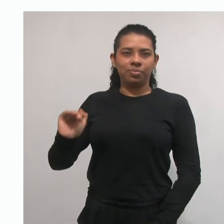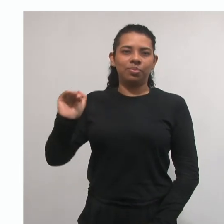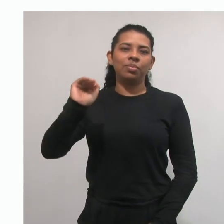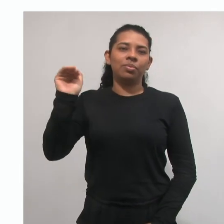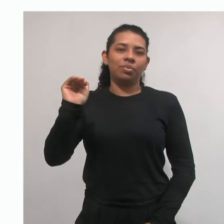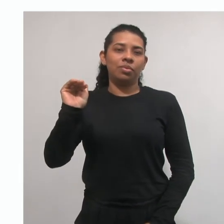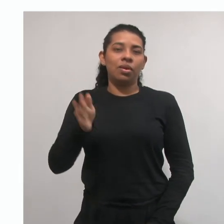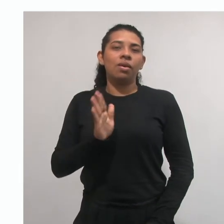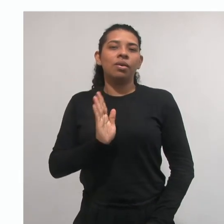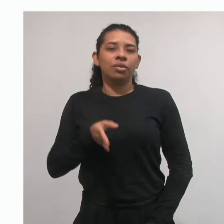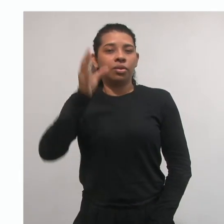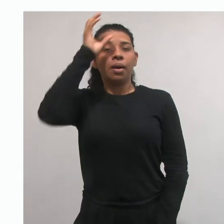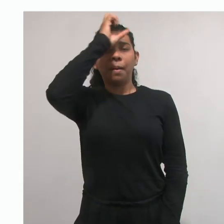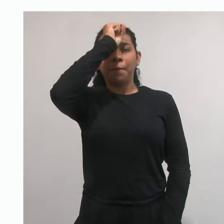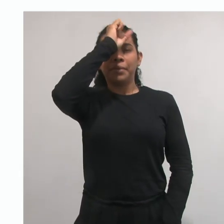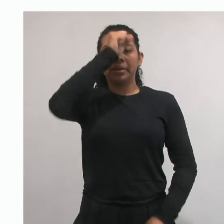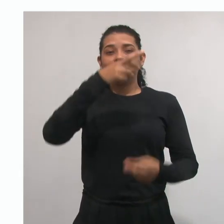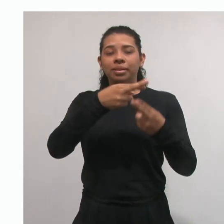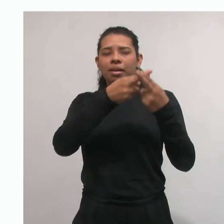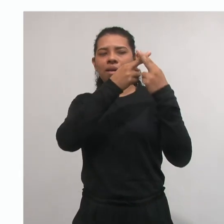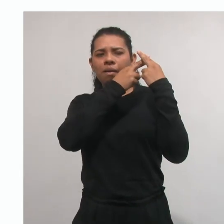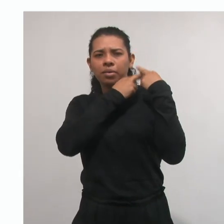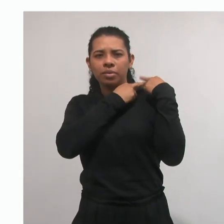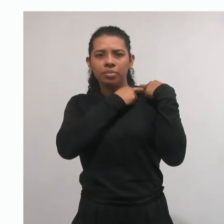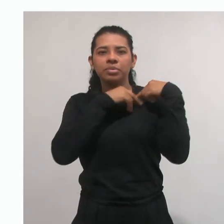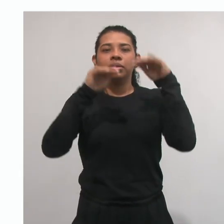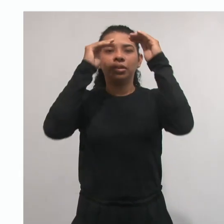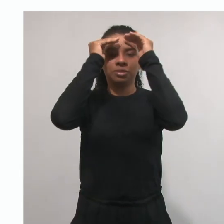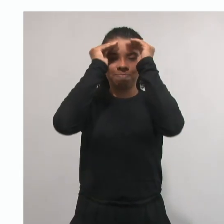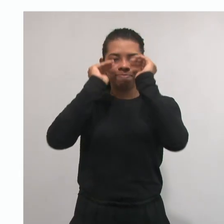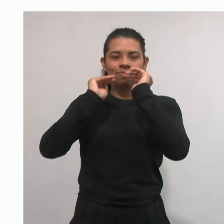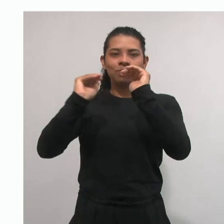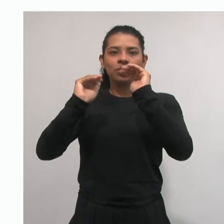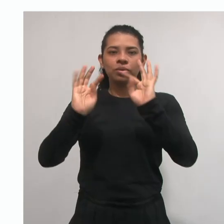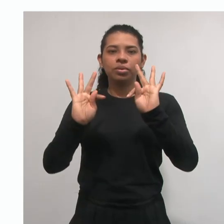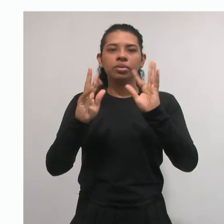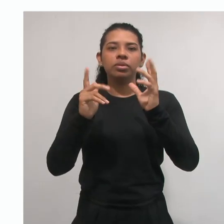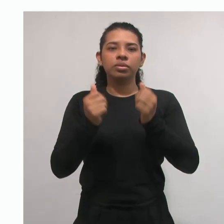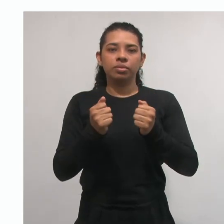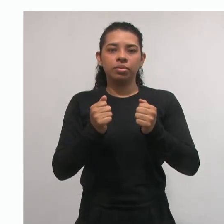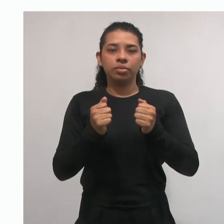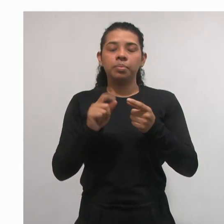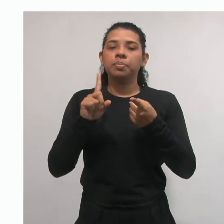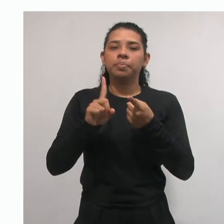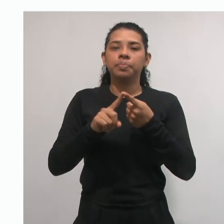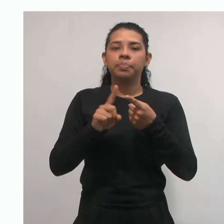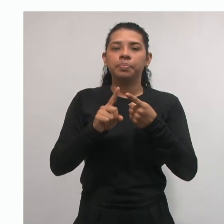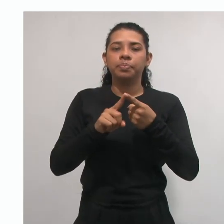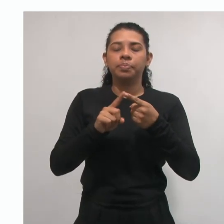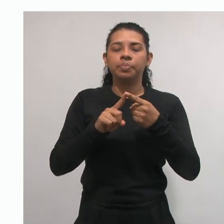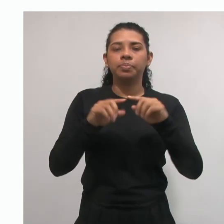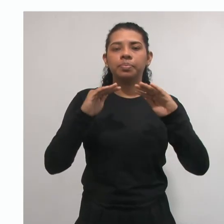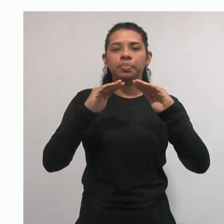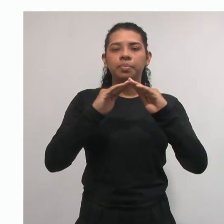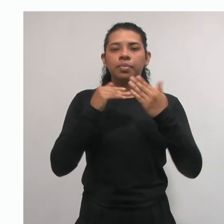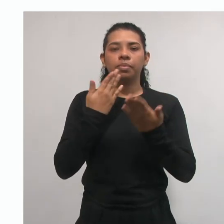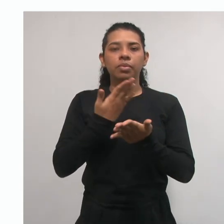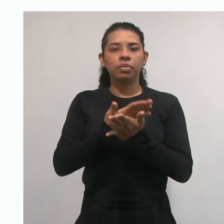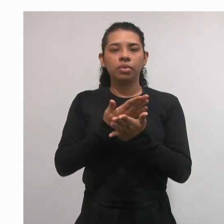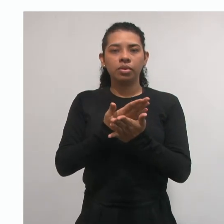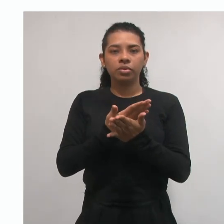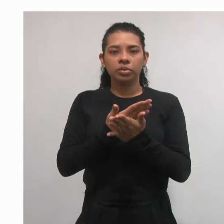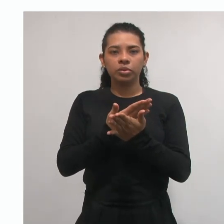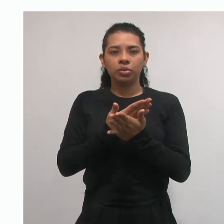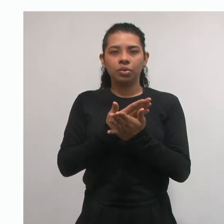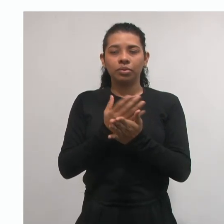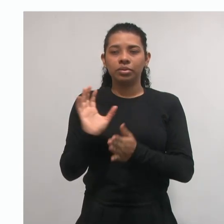das crianças, né, dos alunos. As escolas, elas são marcadas por relações, conflitos,